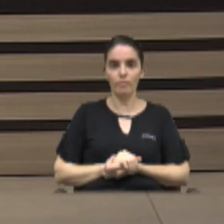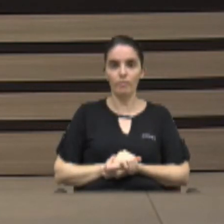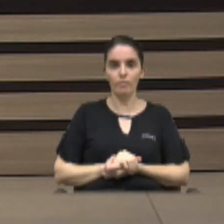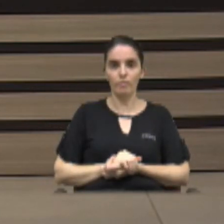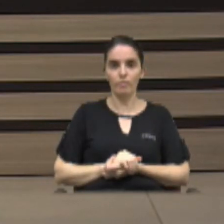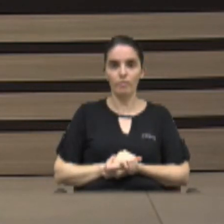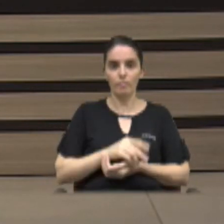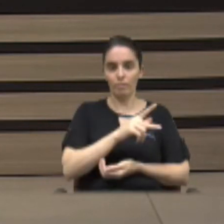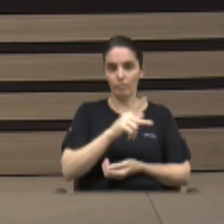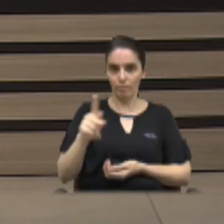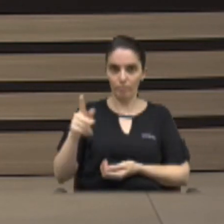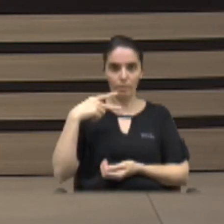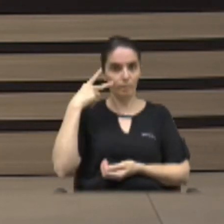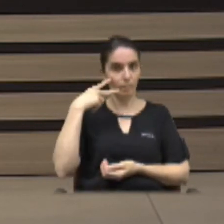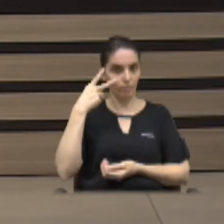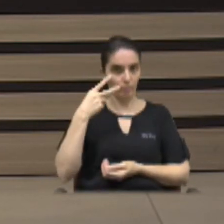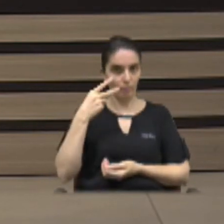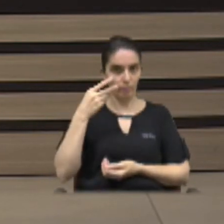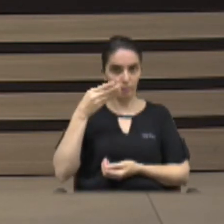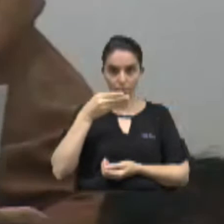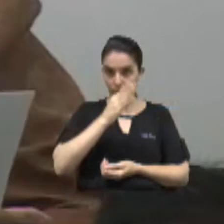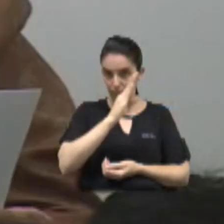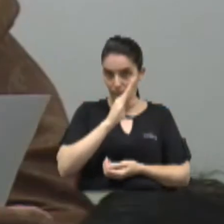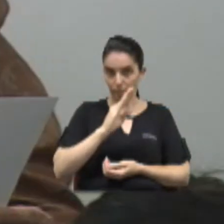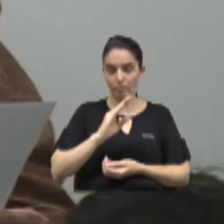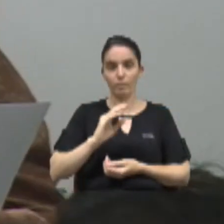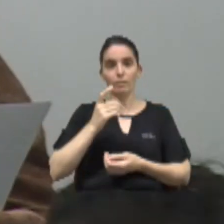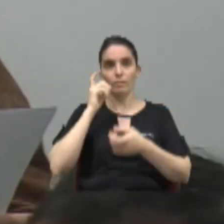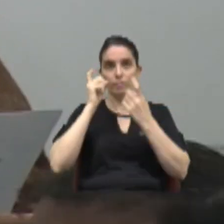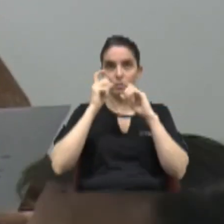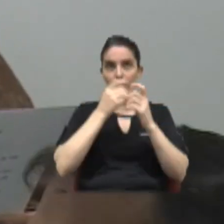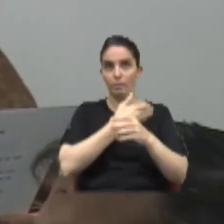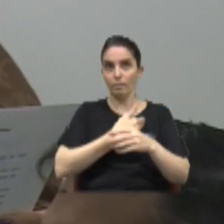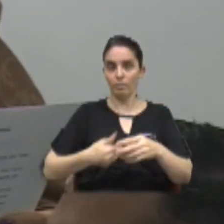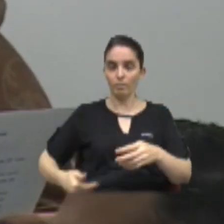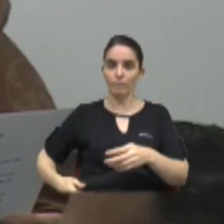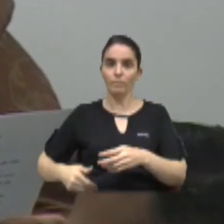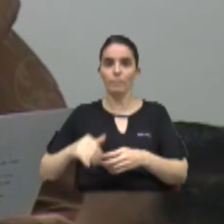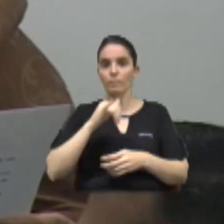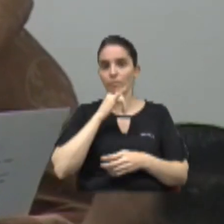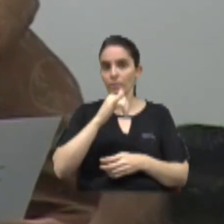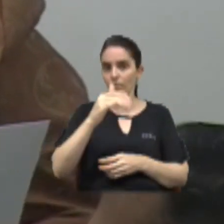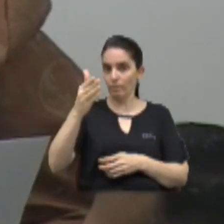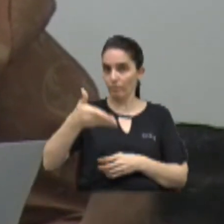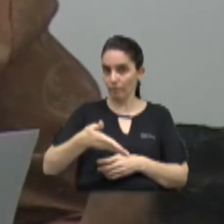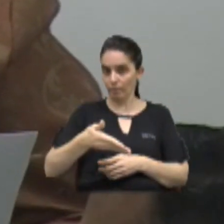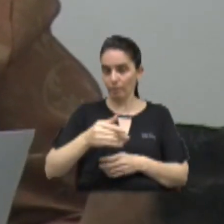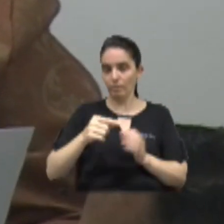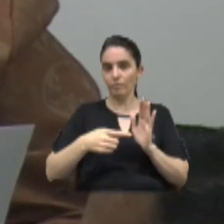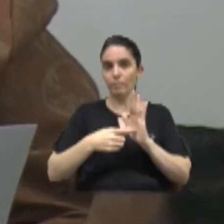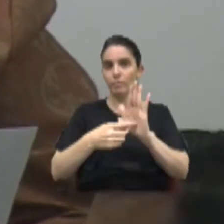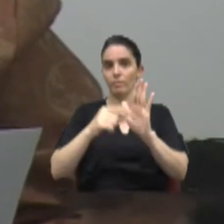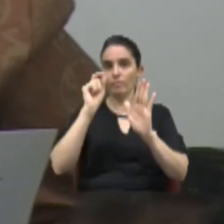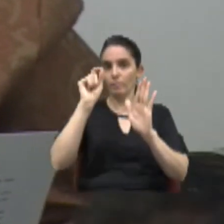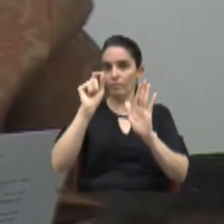Senhor presidente, nobres pares, como eu estive presente nessa audiência, eu diria, hoje, eu traria o seguinte.